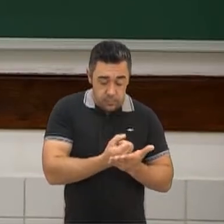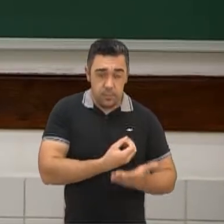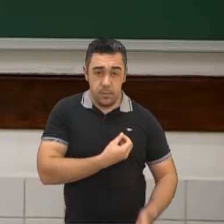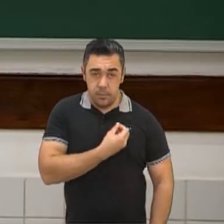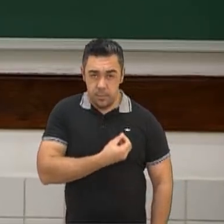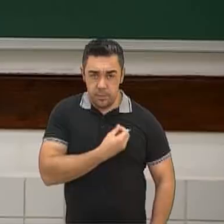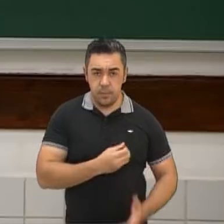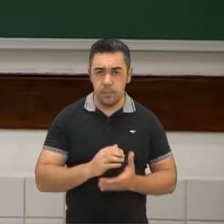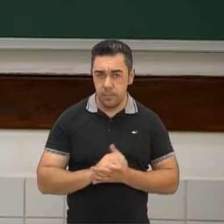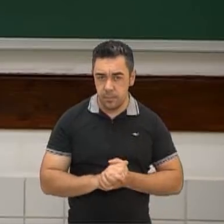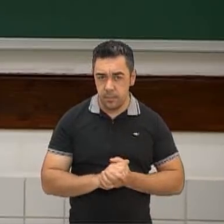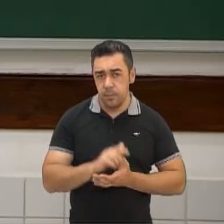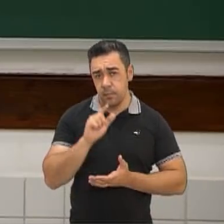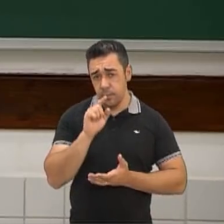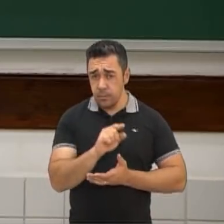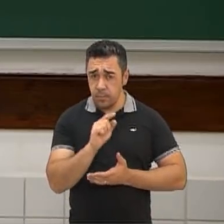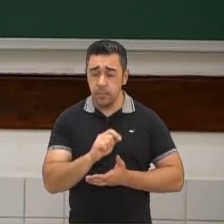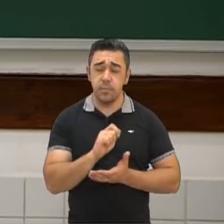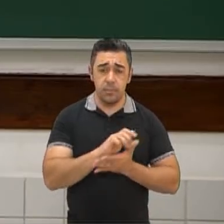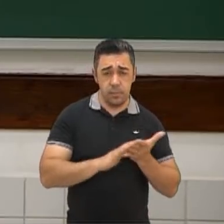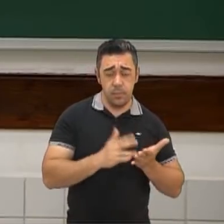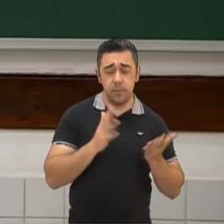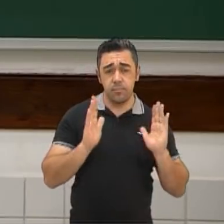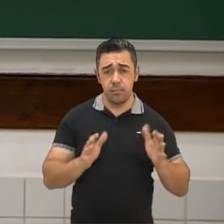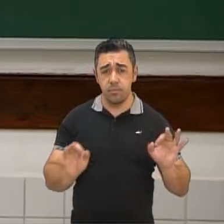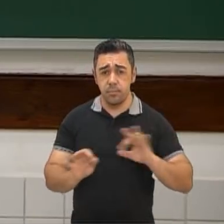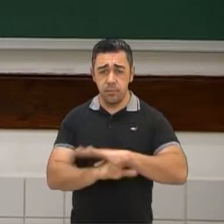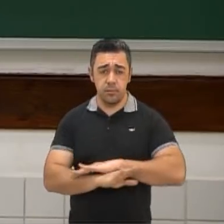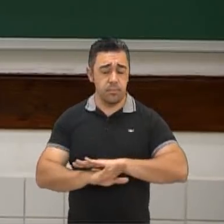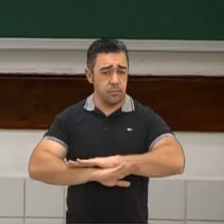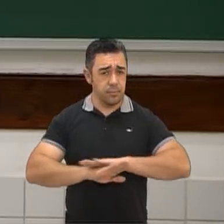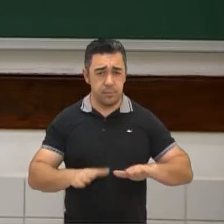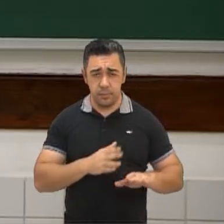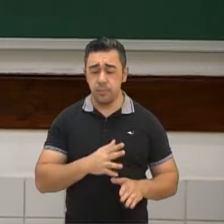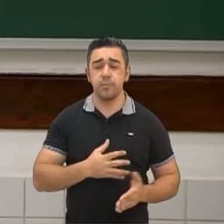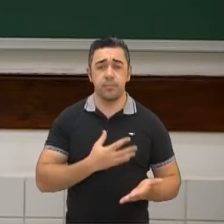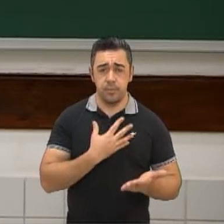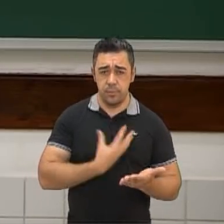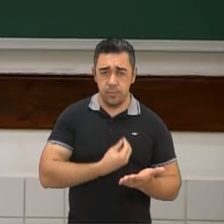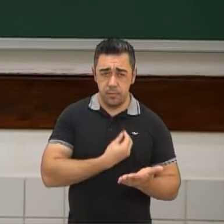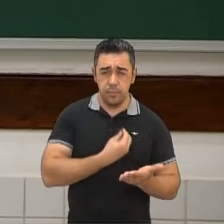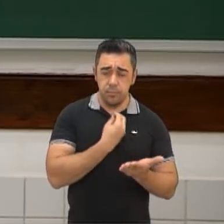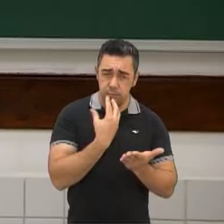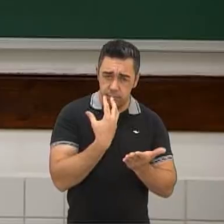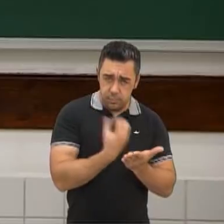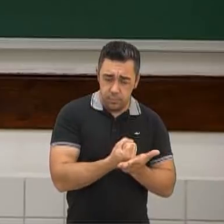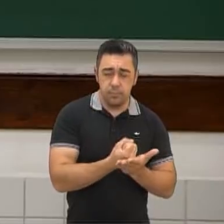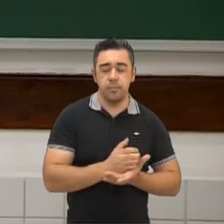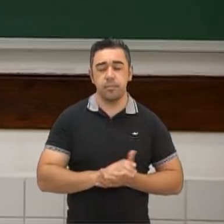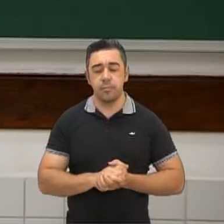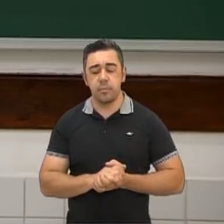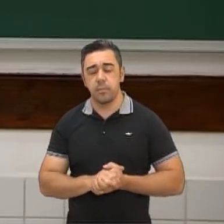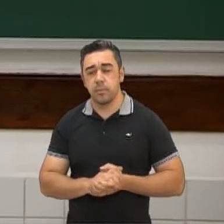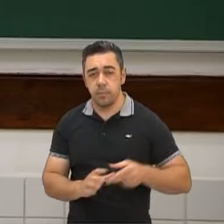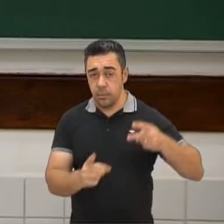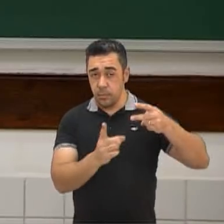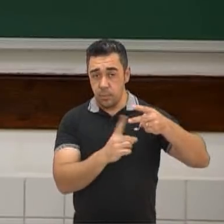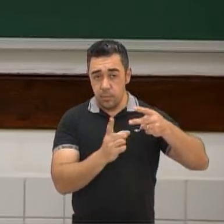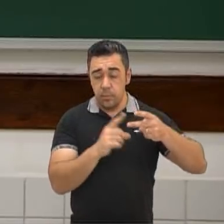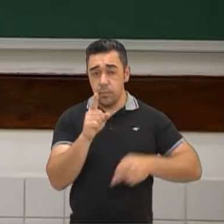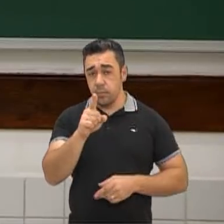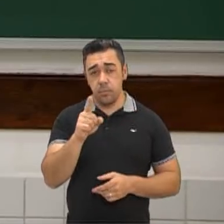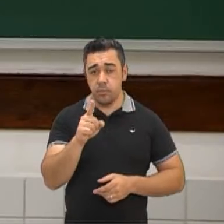aula. Fazendo essa atividade, você já garante a sua frequência na aula. E se por um acaso você não